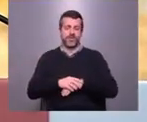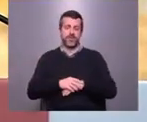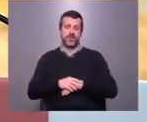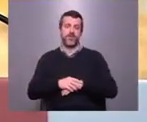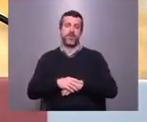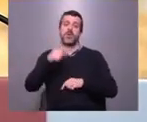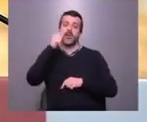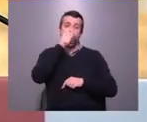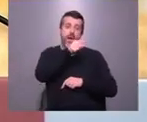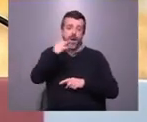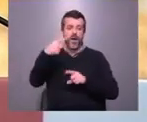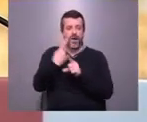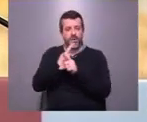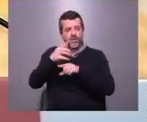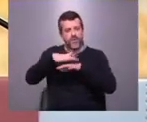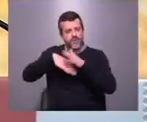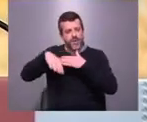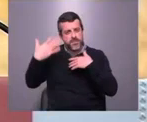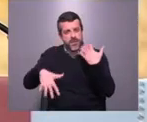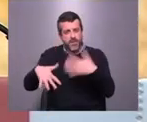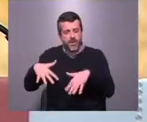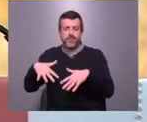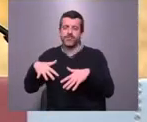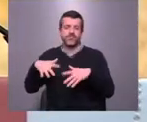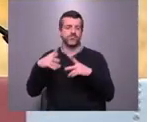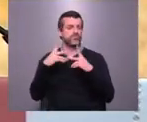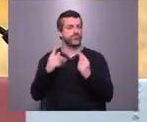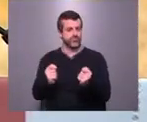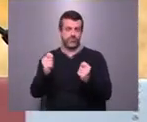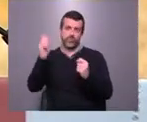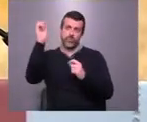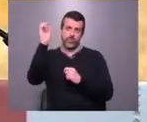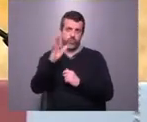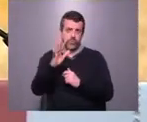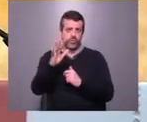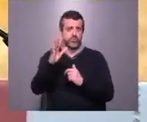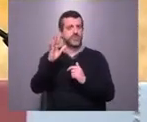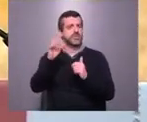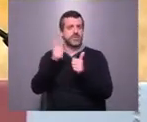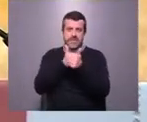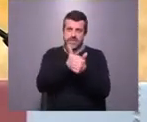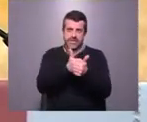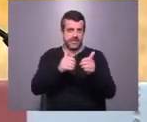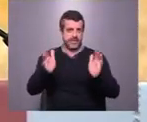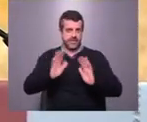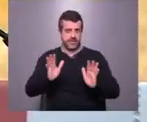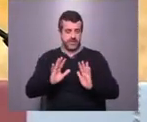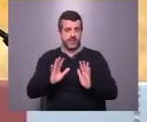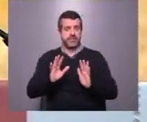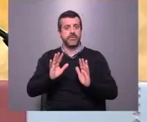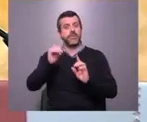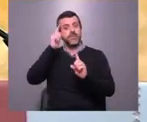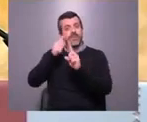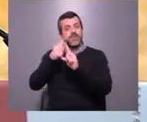Todo aquele que pratica más ações odeia a luz e não se aproxima dela, para que as